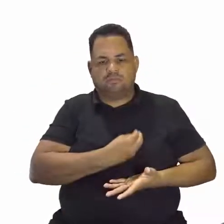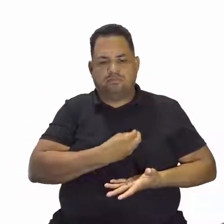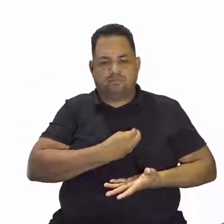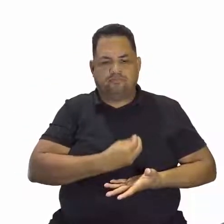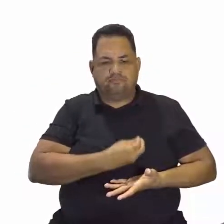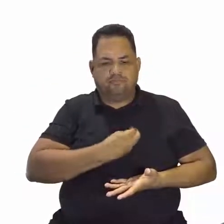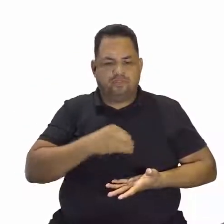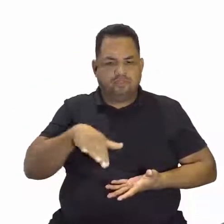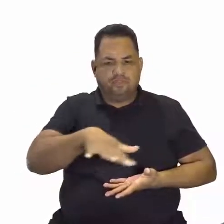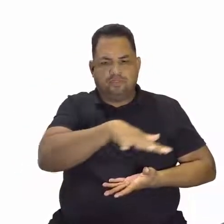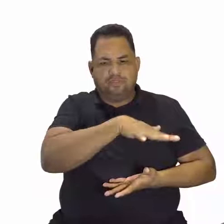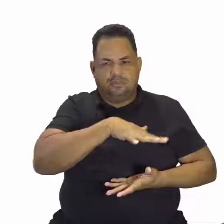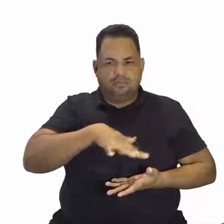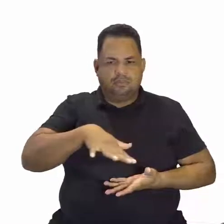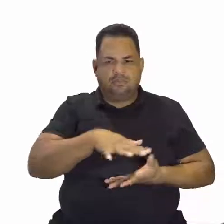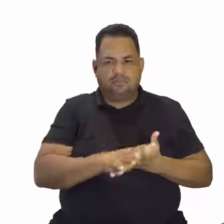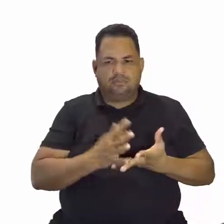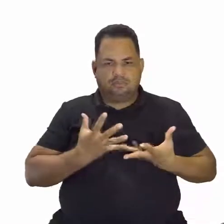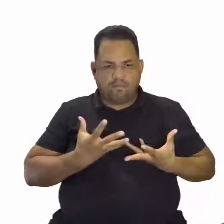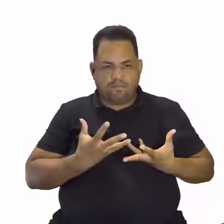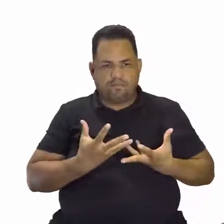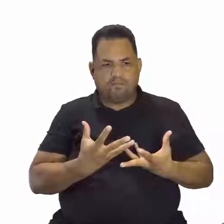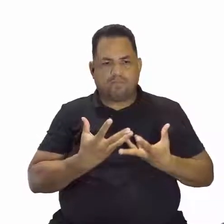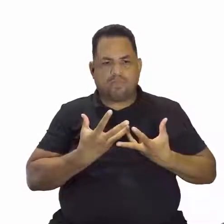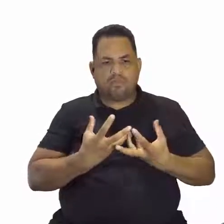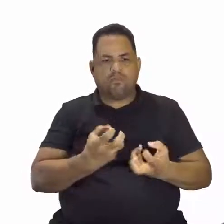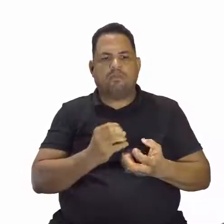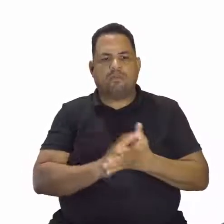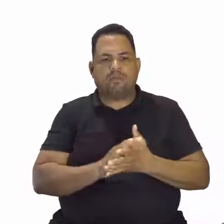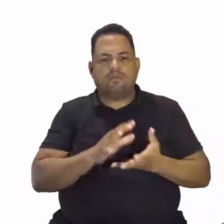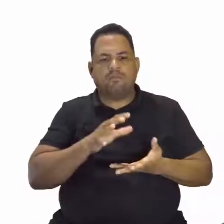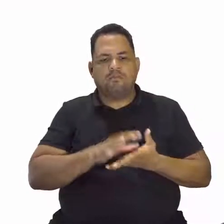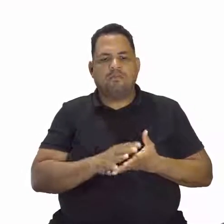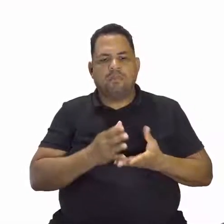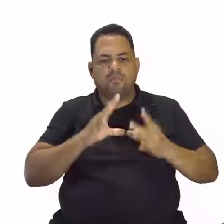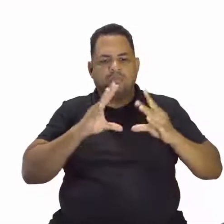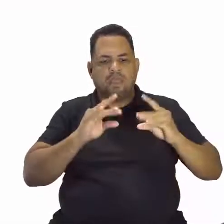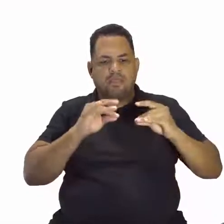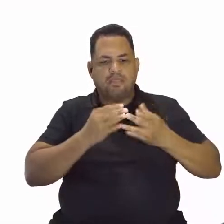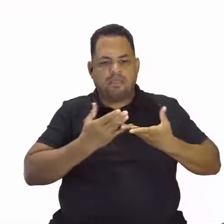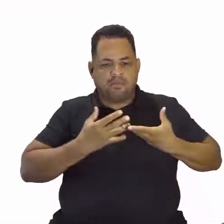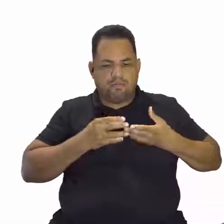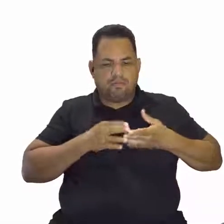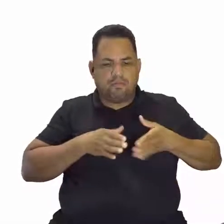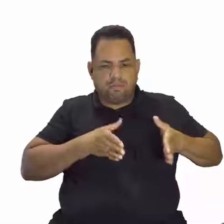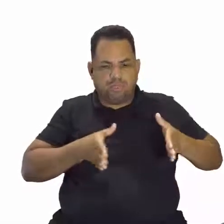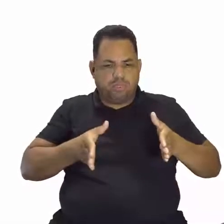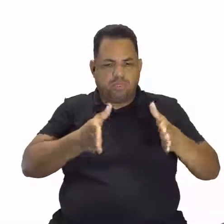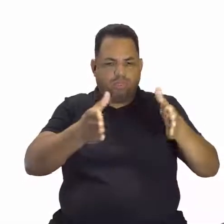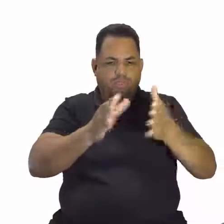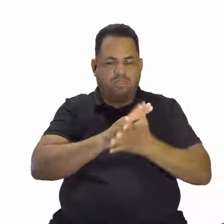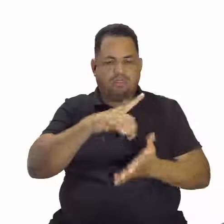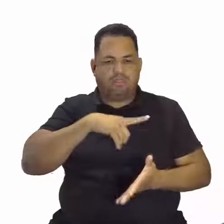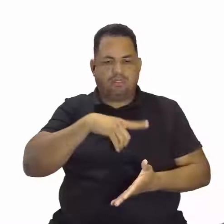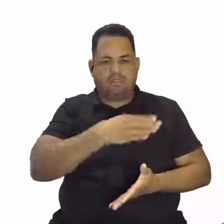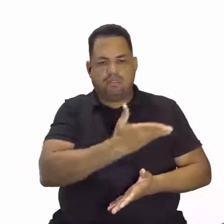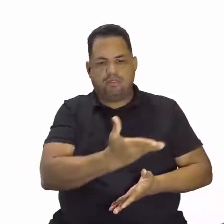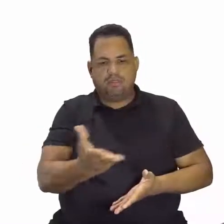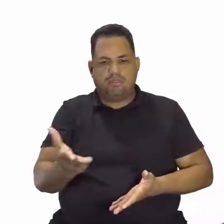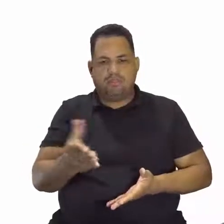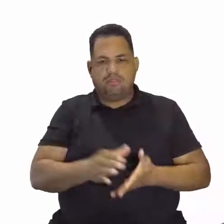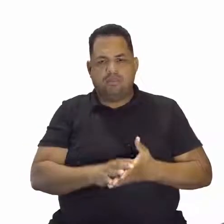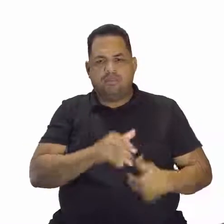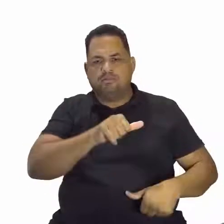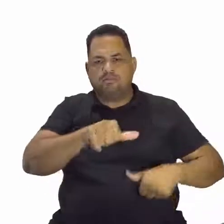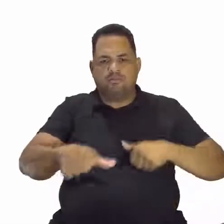que é aí o Cerrado, a Caatinga e o Pantanal. Então, ele tem essa transição com